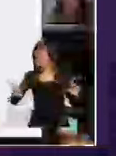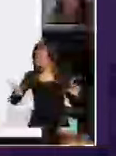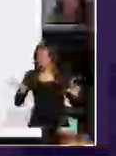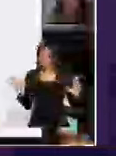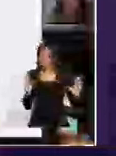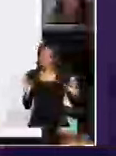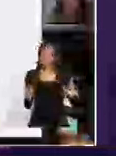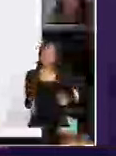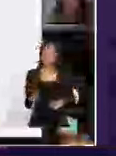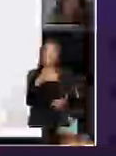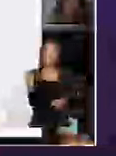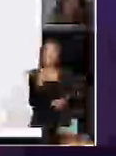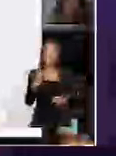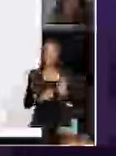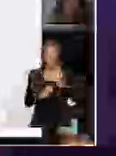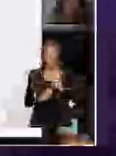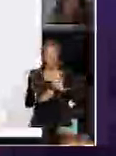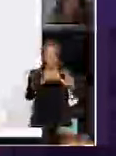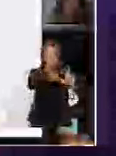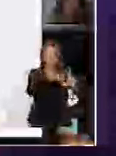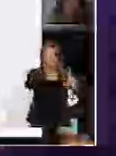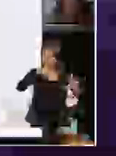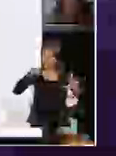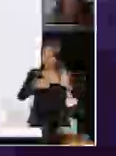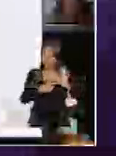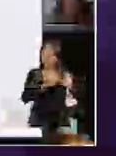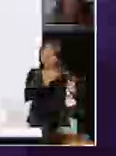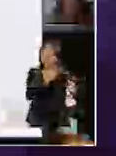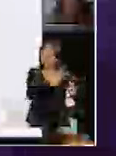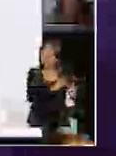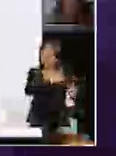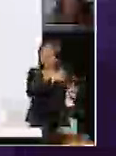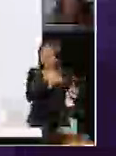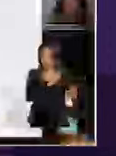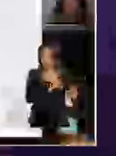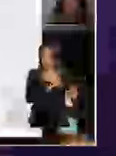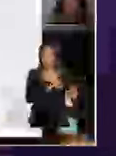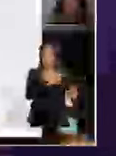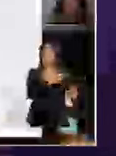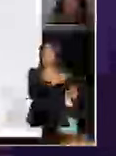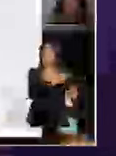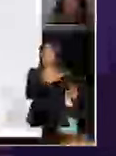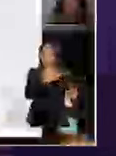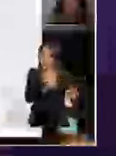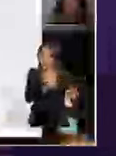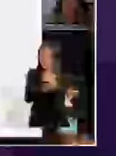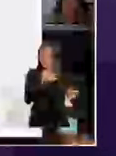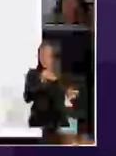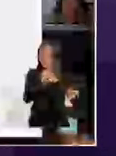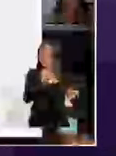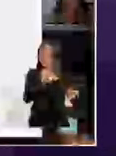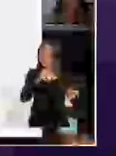frisar nesse gráfico que o início da vacinação, marcadamente em 30 de janeiro de 2021, mostrava que ainda